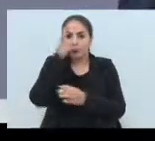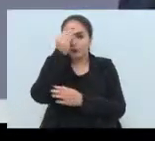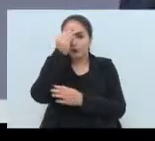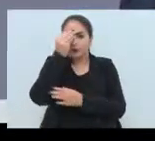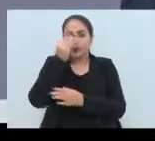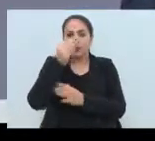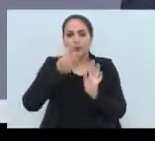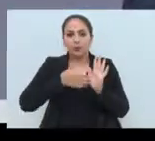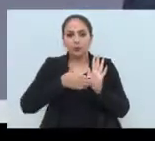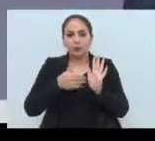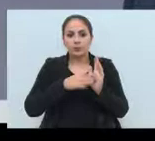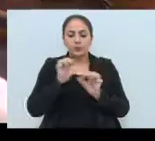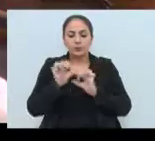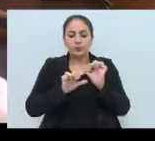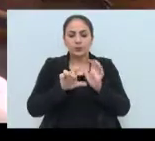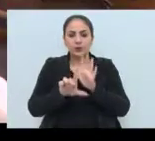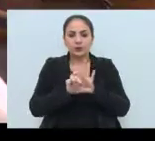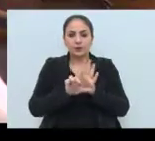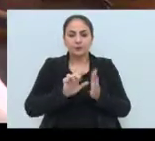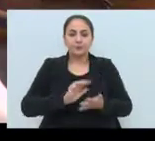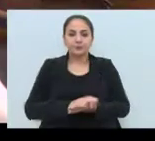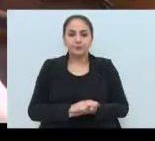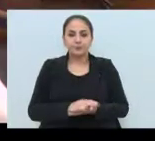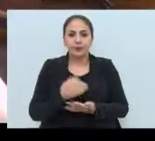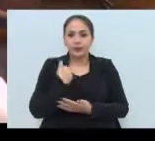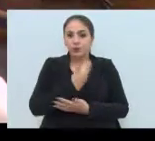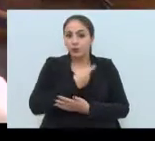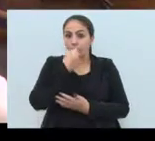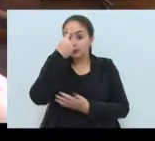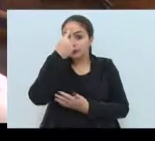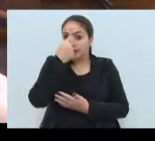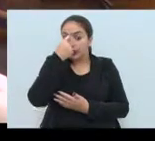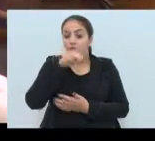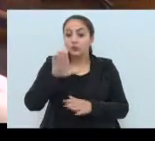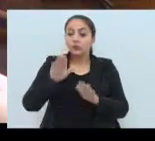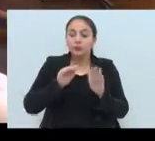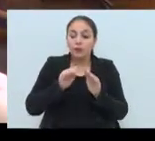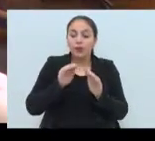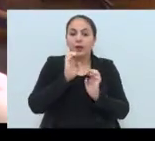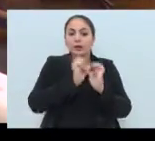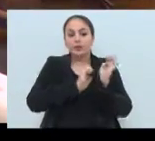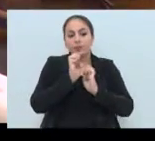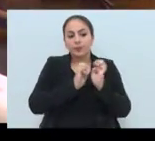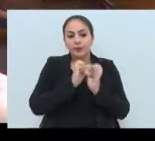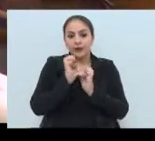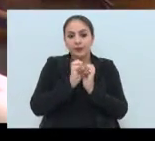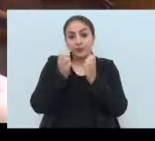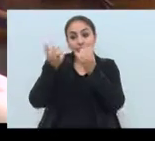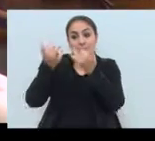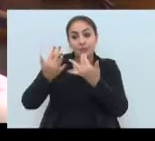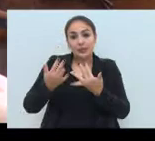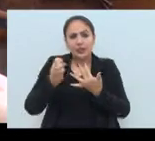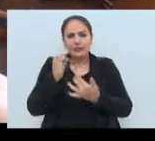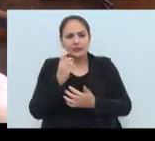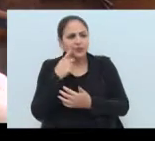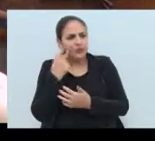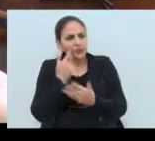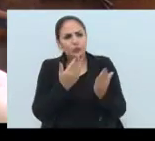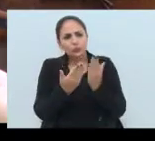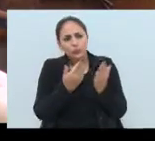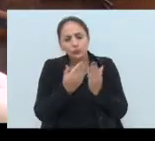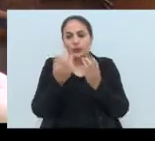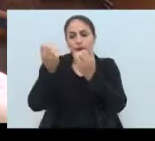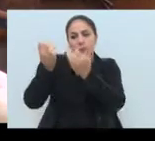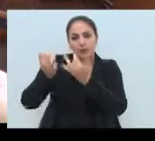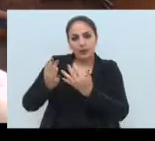as propostas que alteram a lei. A ideia nossa foi chamar, então, a empresa para sanear os questionamentos dos vereadores, até porque nós temos que fazer uma ressalva que